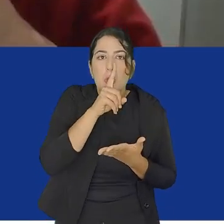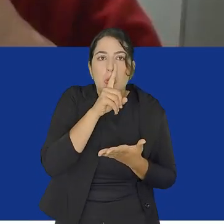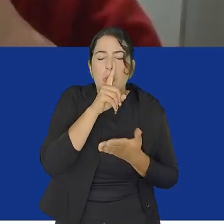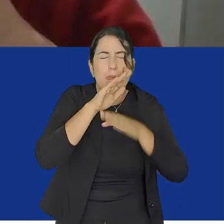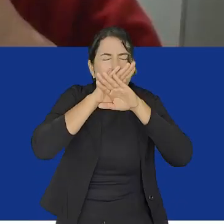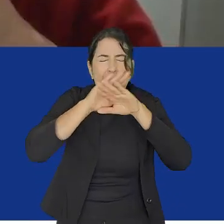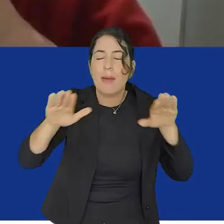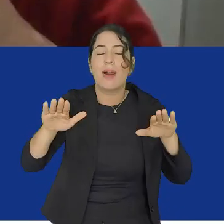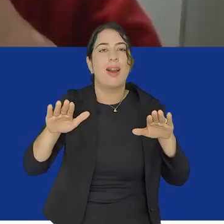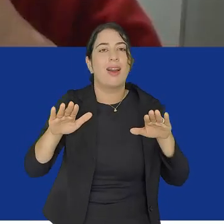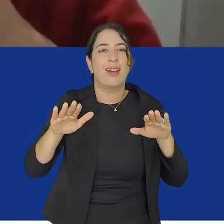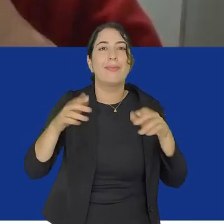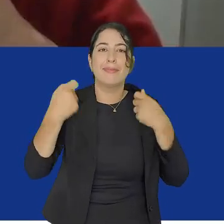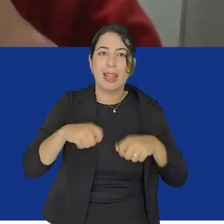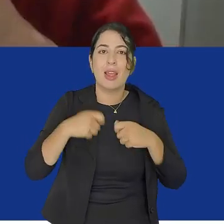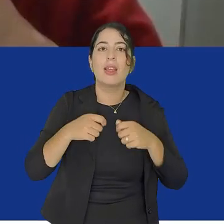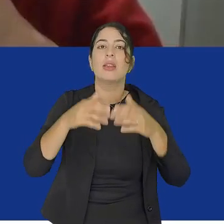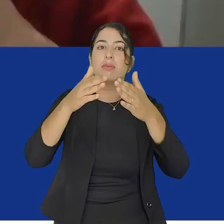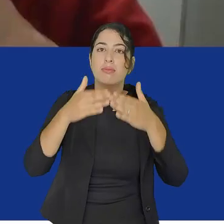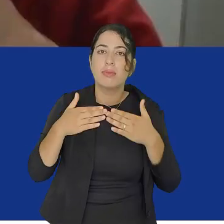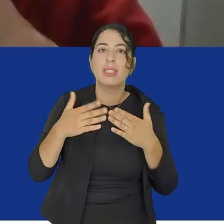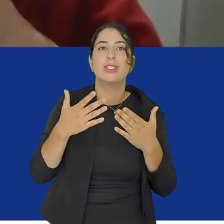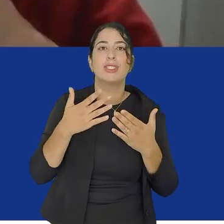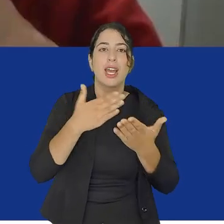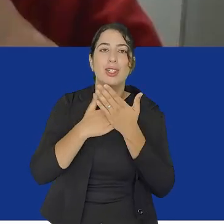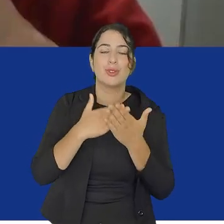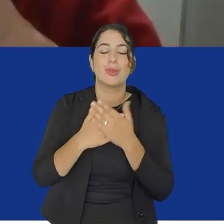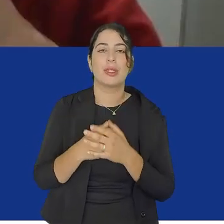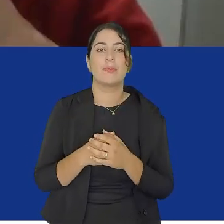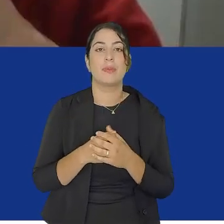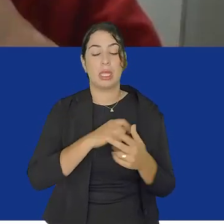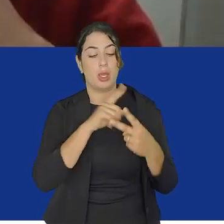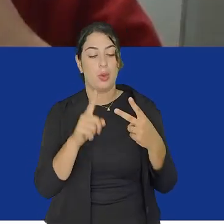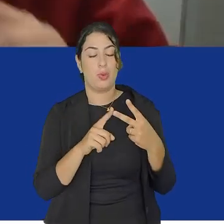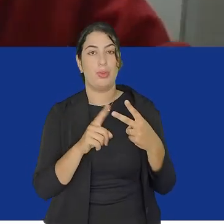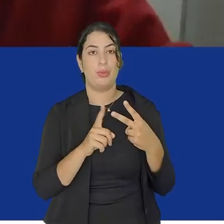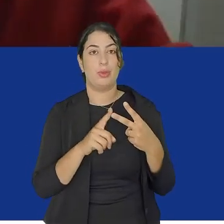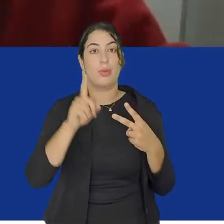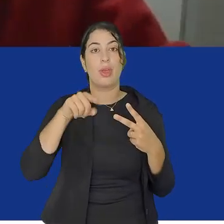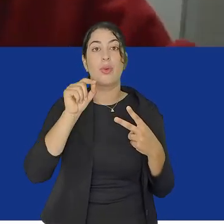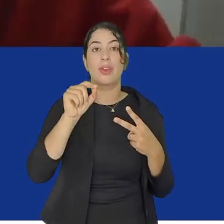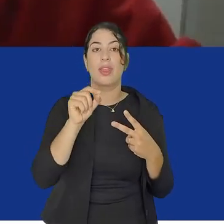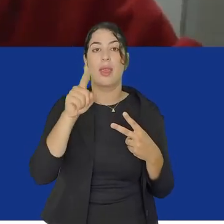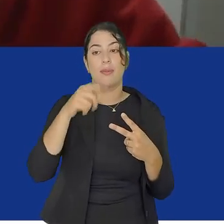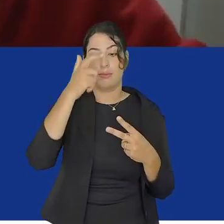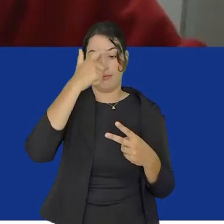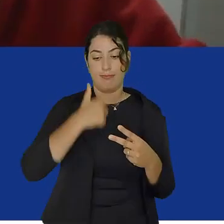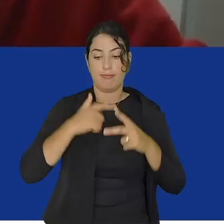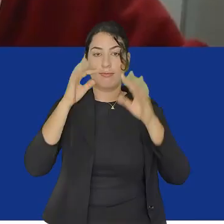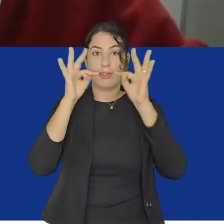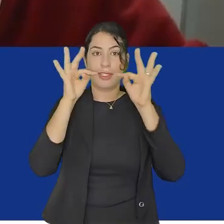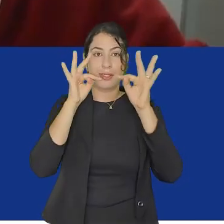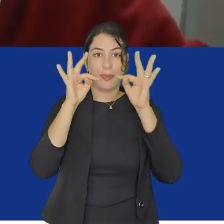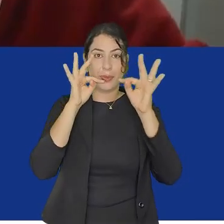ajuda. O segundo é aquele que testemunha, alguém passou por algum constrangimento perto de